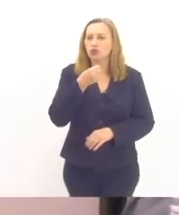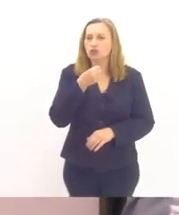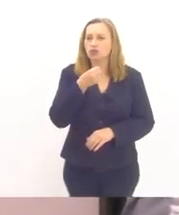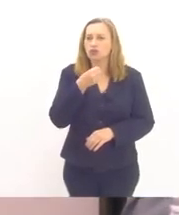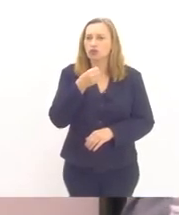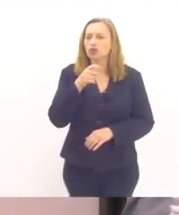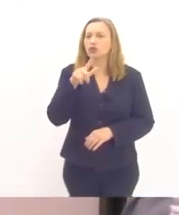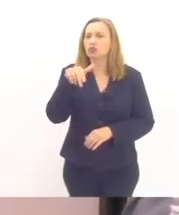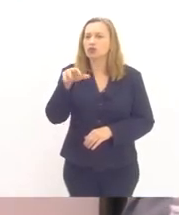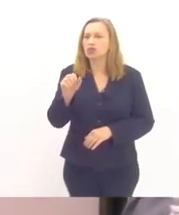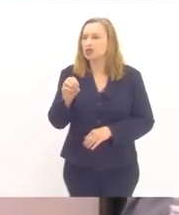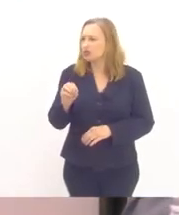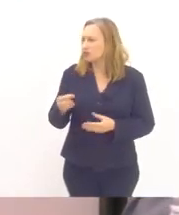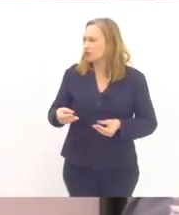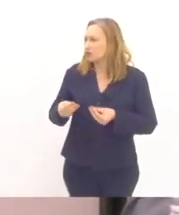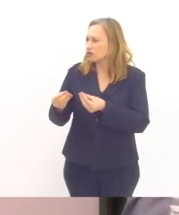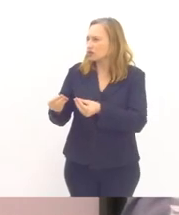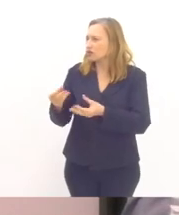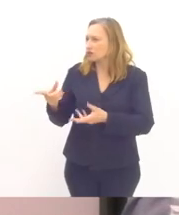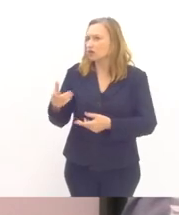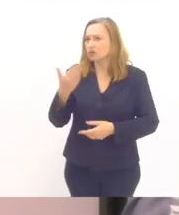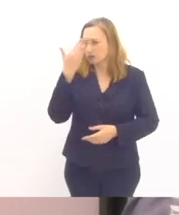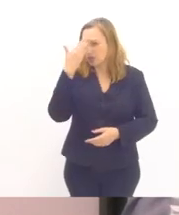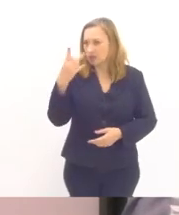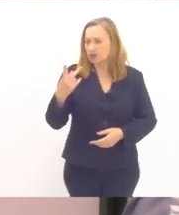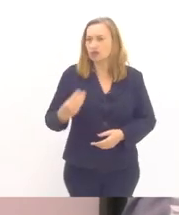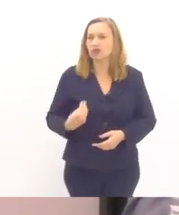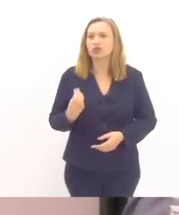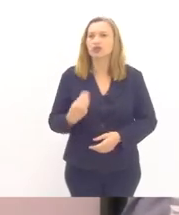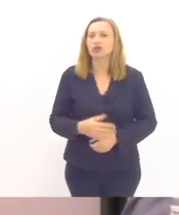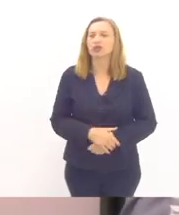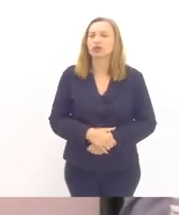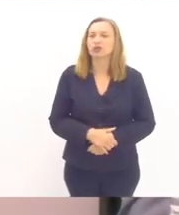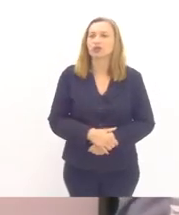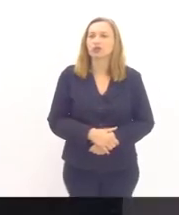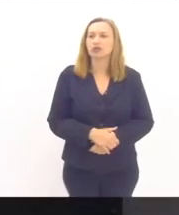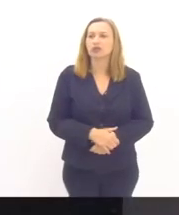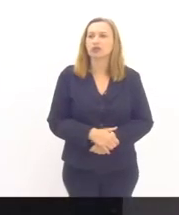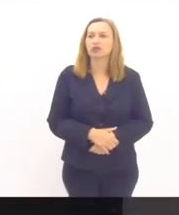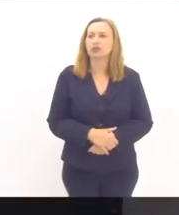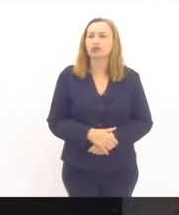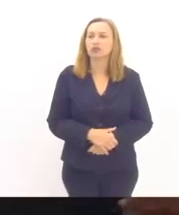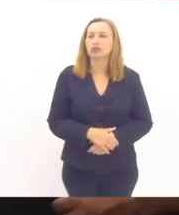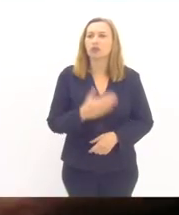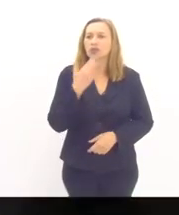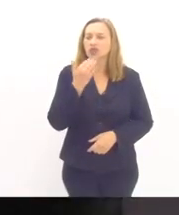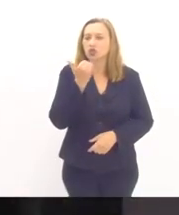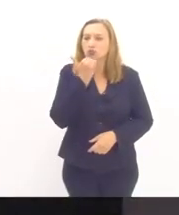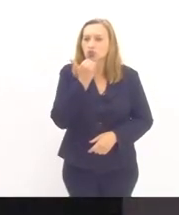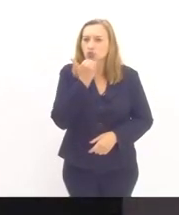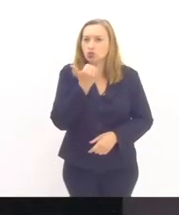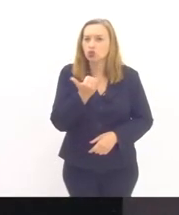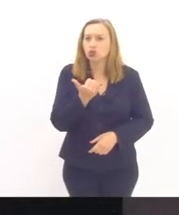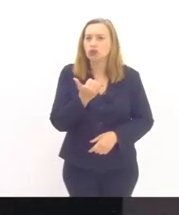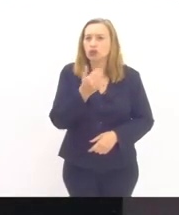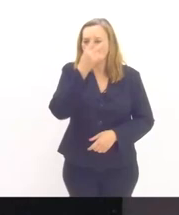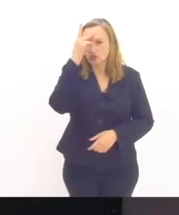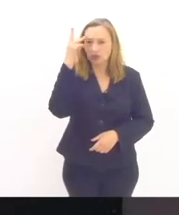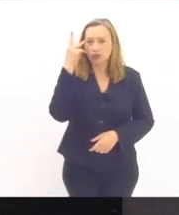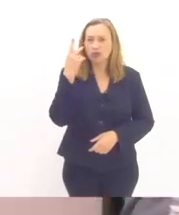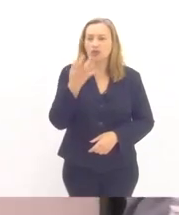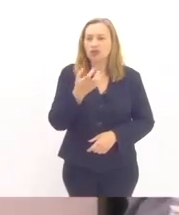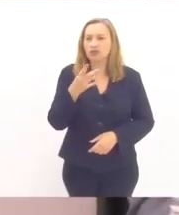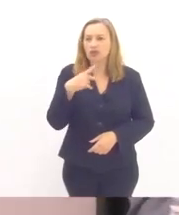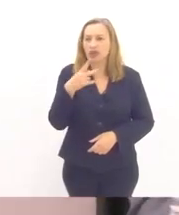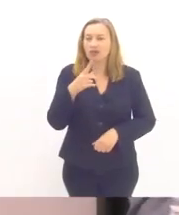Luciano vai trazer aqui para você. Professora Joyce, obrigado pela presença. Eu vou pedir desculpas às pessoas que ainda desejam falar. A